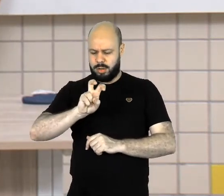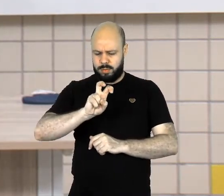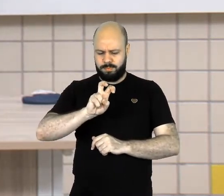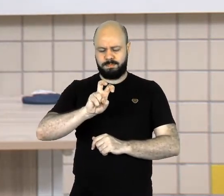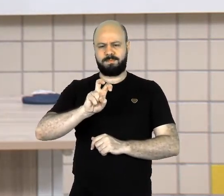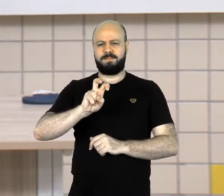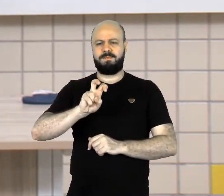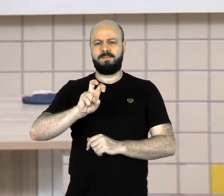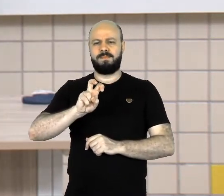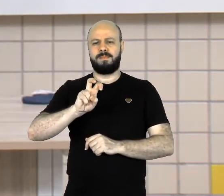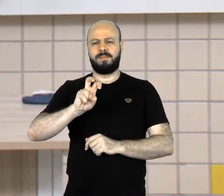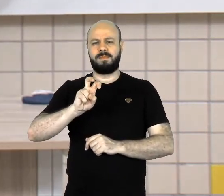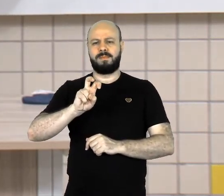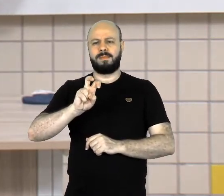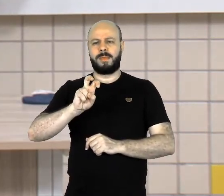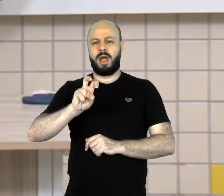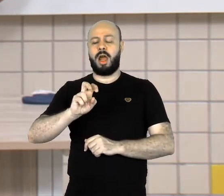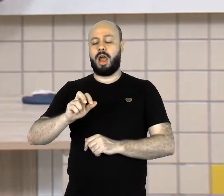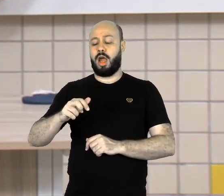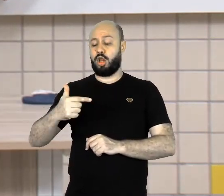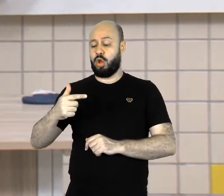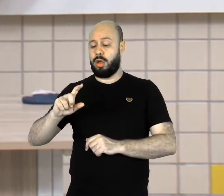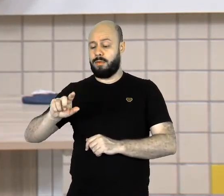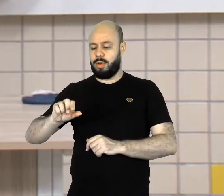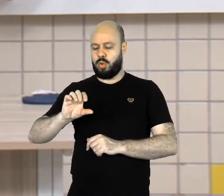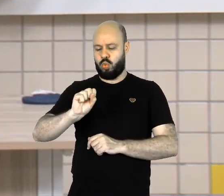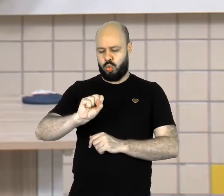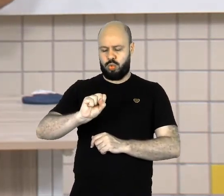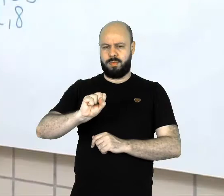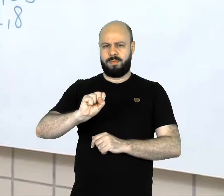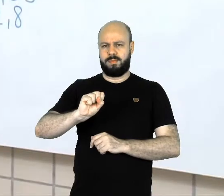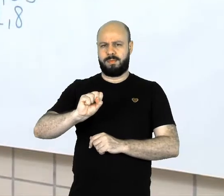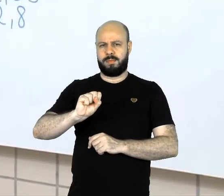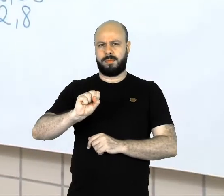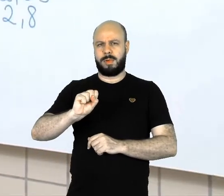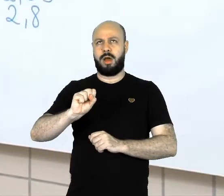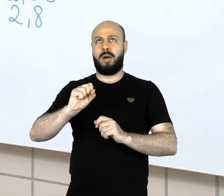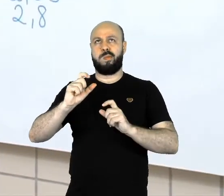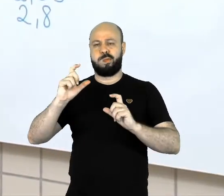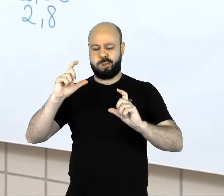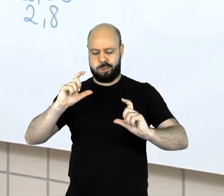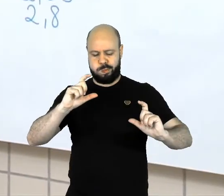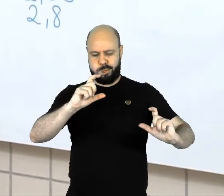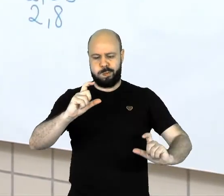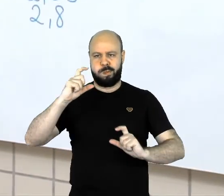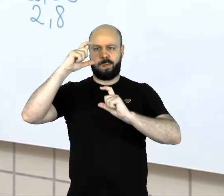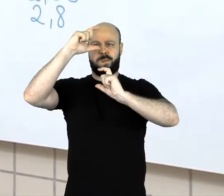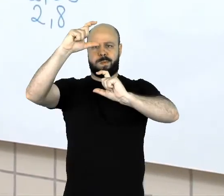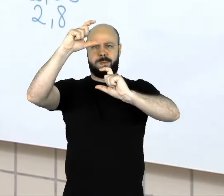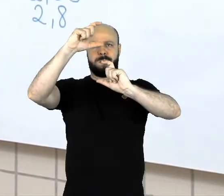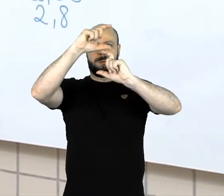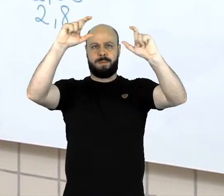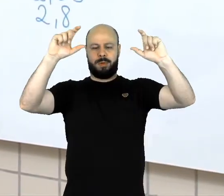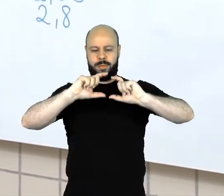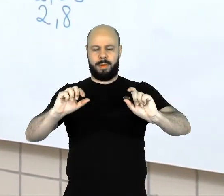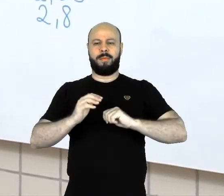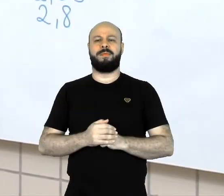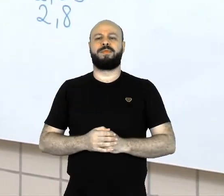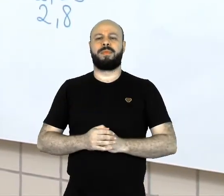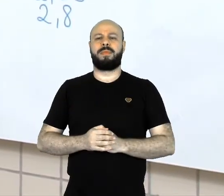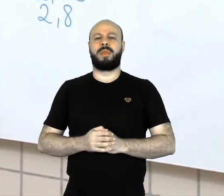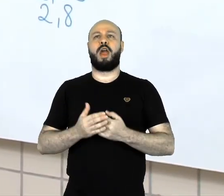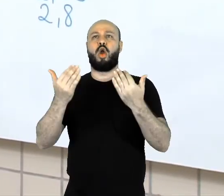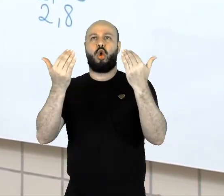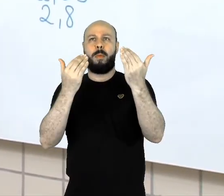2,55 e 2,8. Vamos lá. Primeiro passo, qual é?